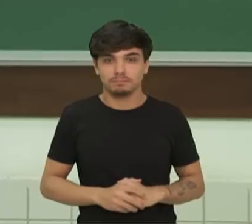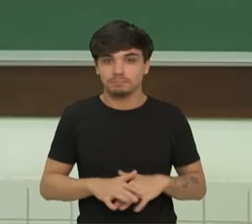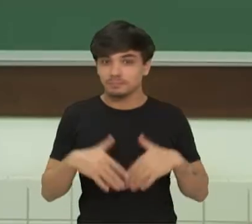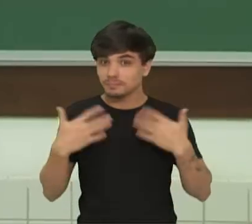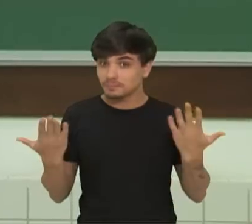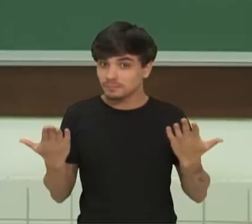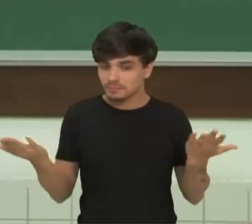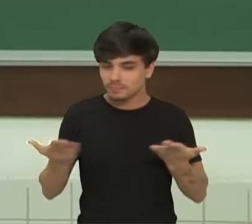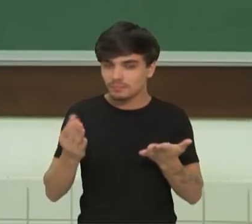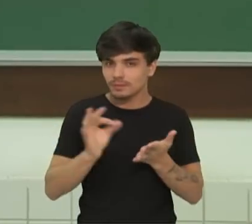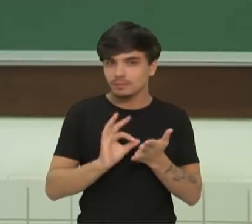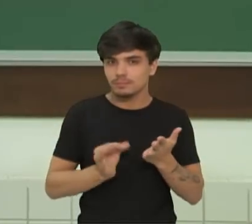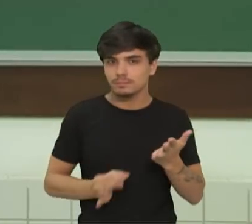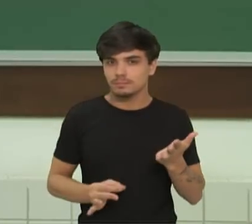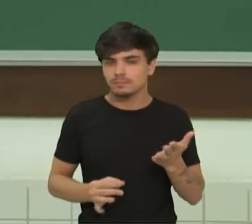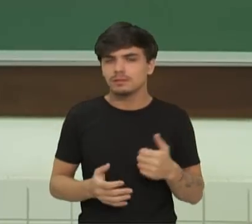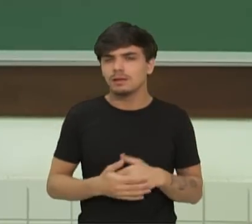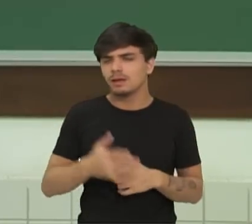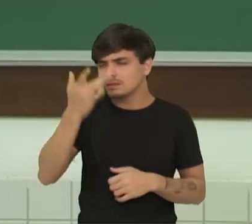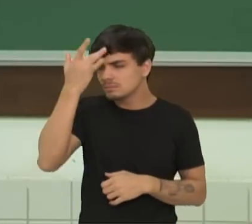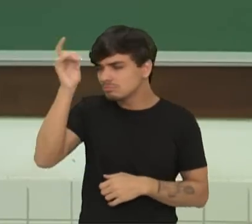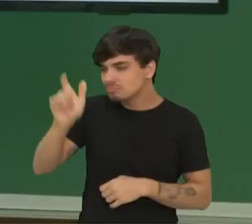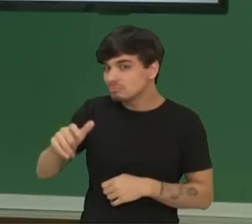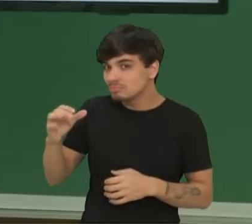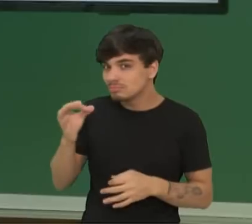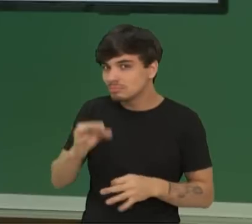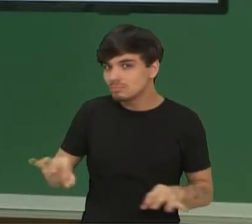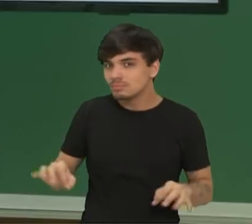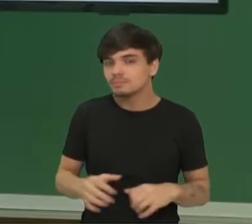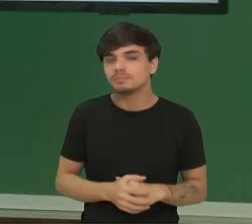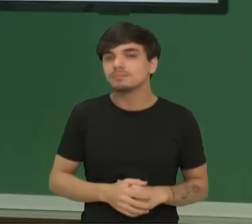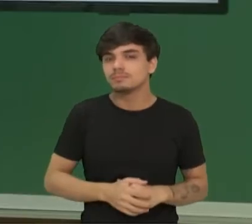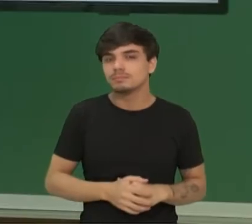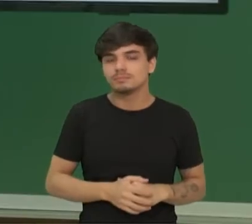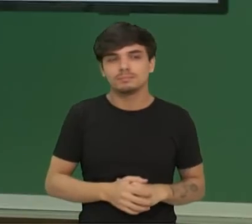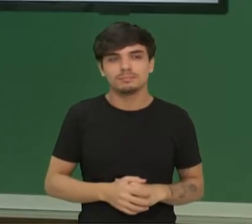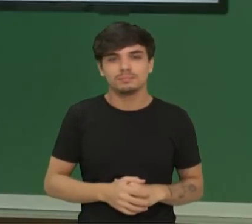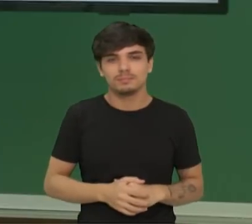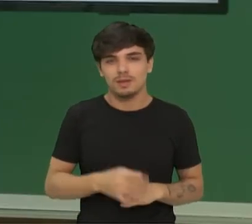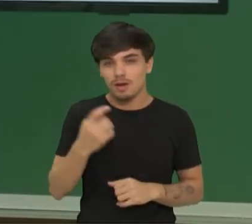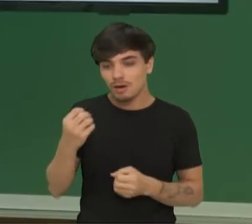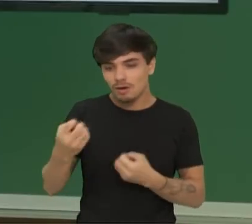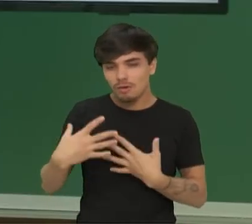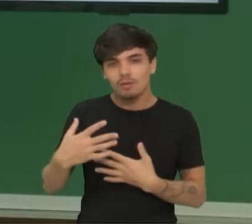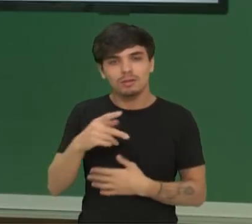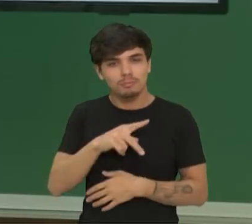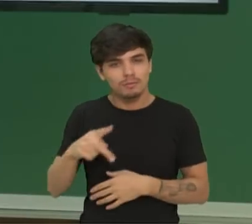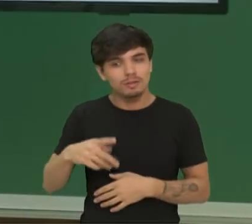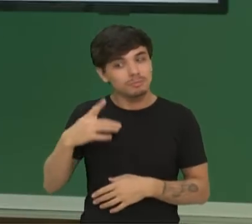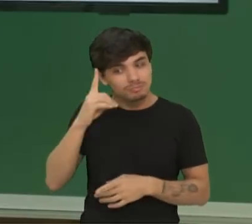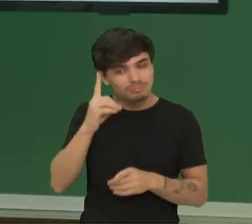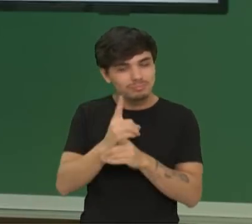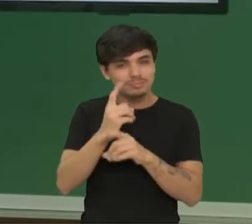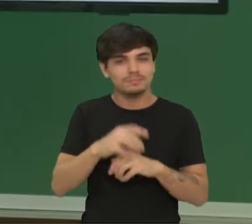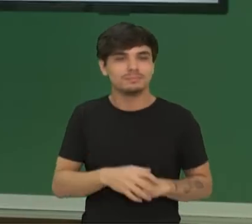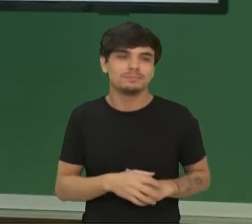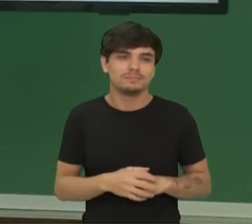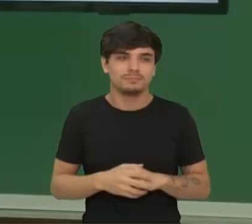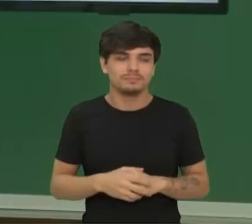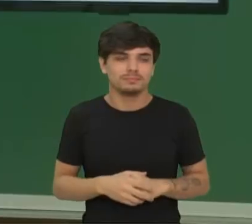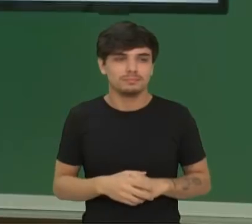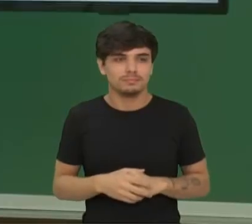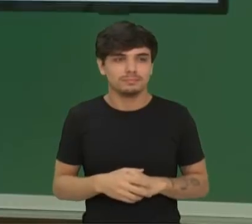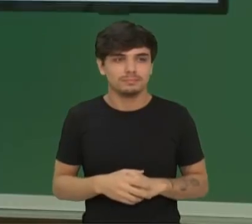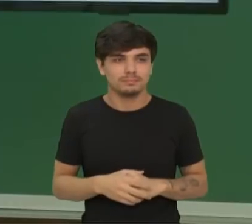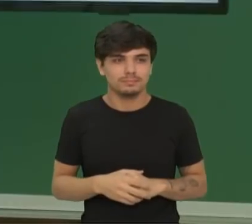Olá, vamos corrigir? Quem será que acertou dessa vez? Contem para a professora. Olha que a professora descobre, hein?